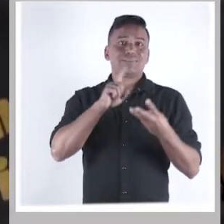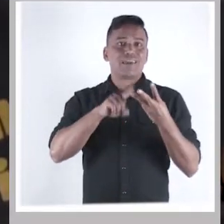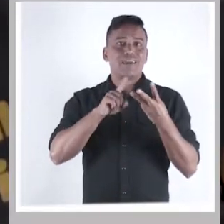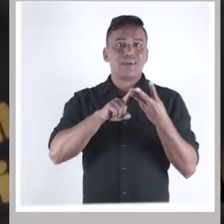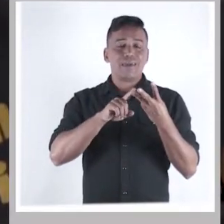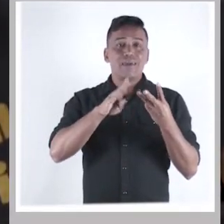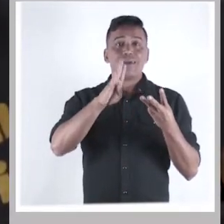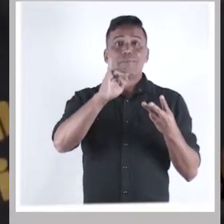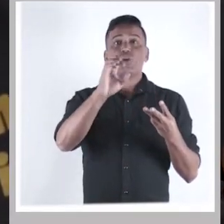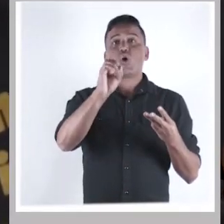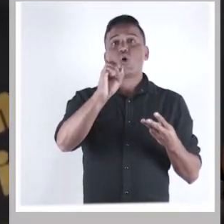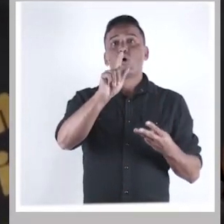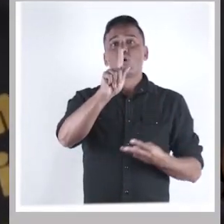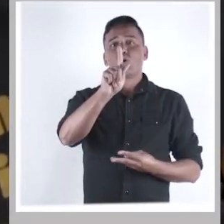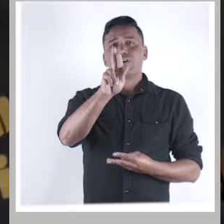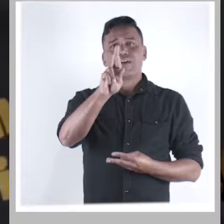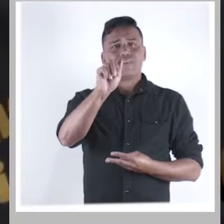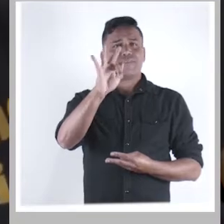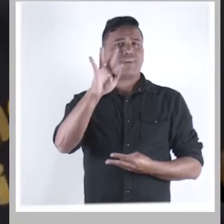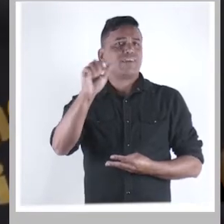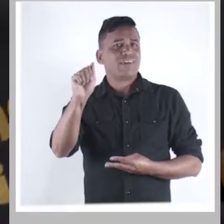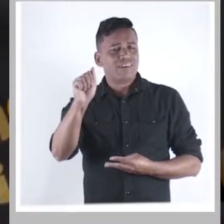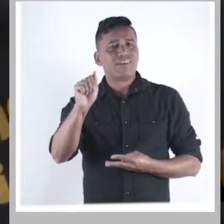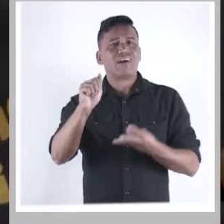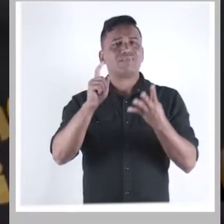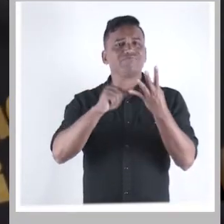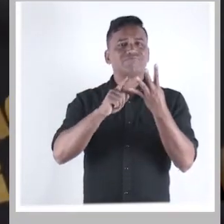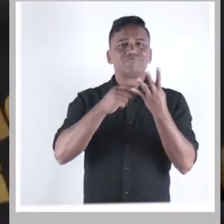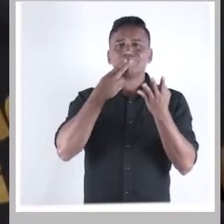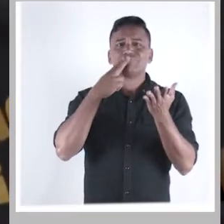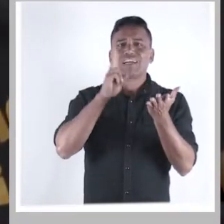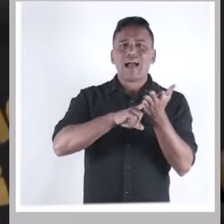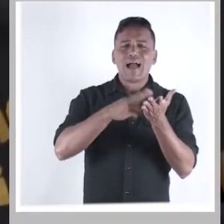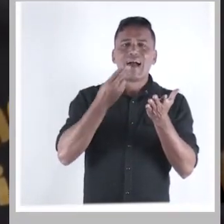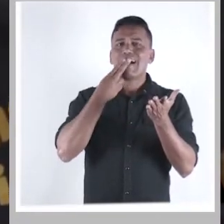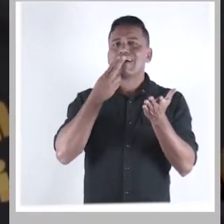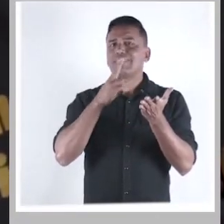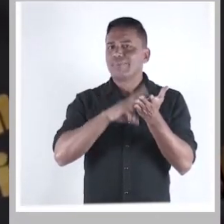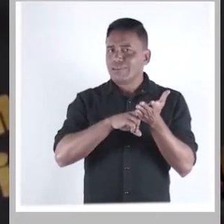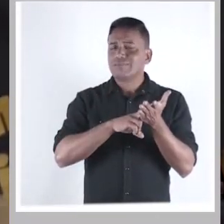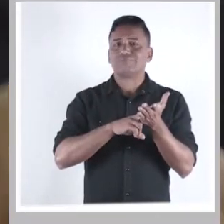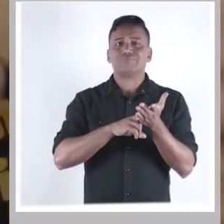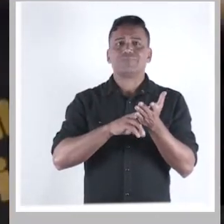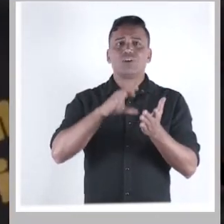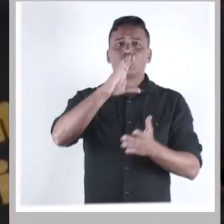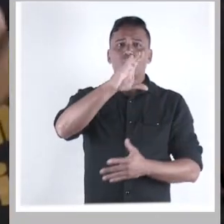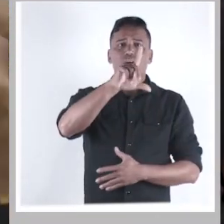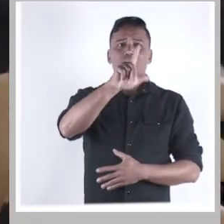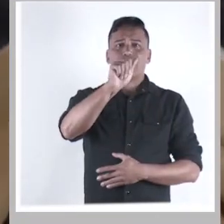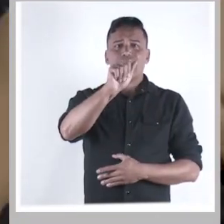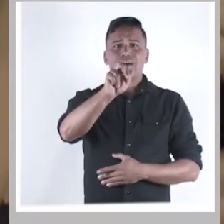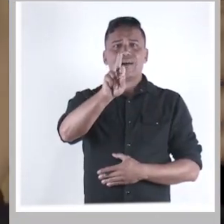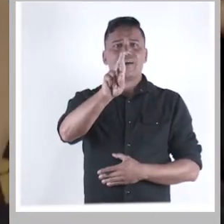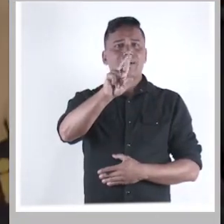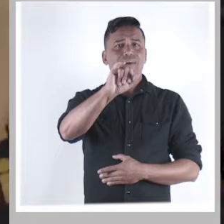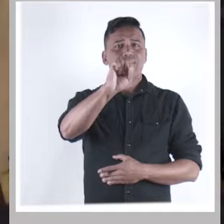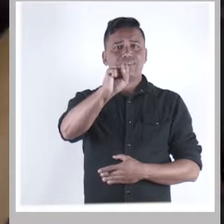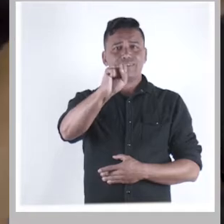de biografias, de crônicas, cartas, né? Eu tenho muitos livros de cartas, né? Cartas da Clarice